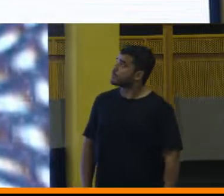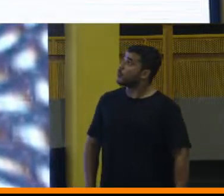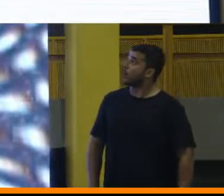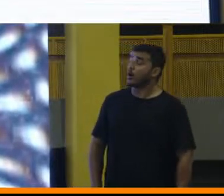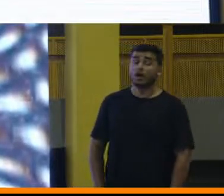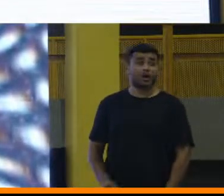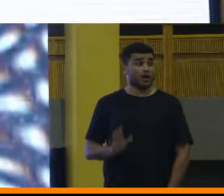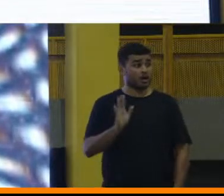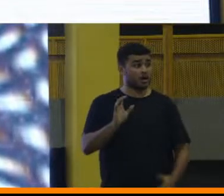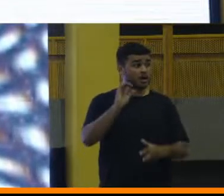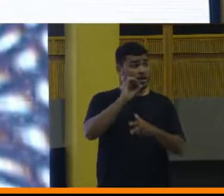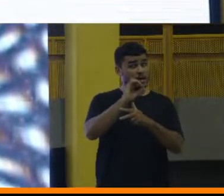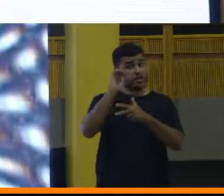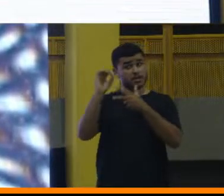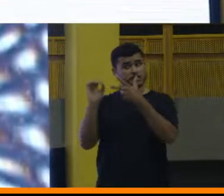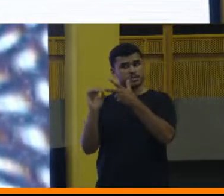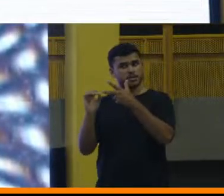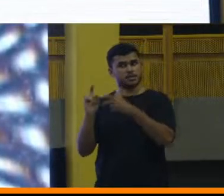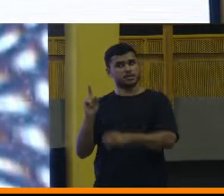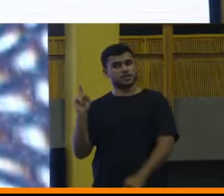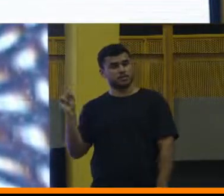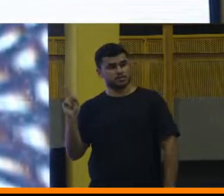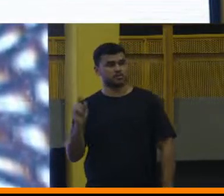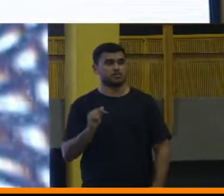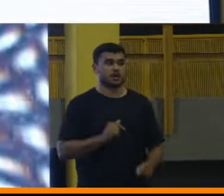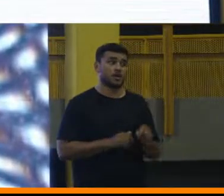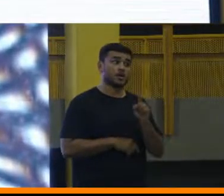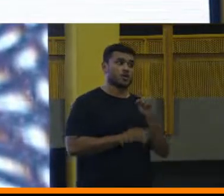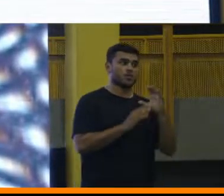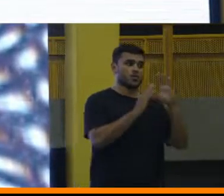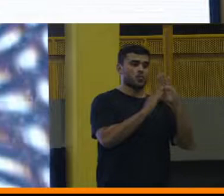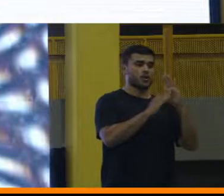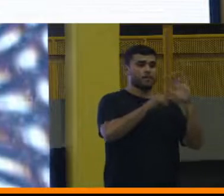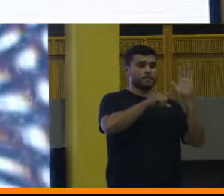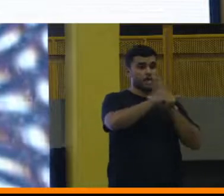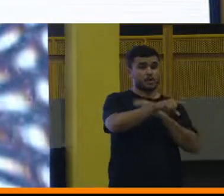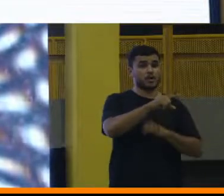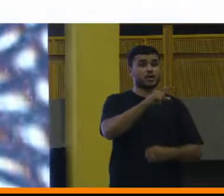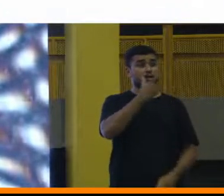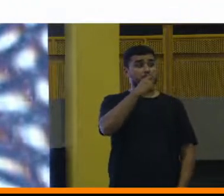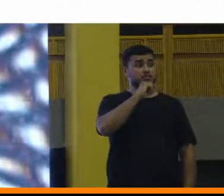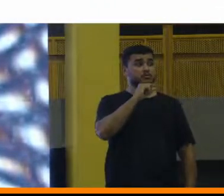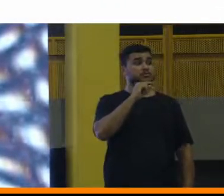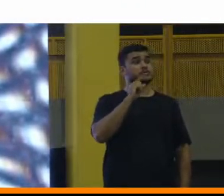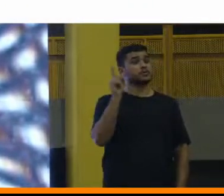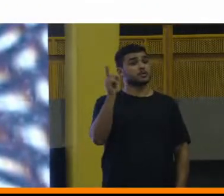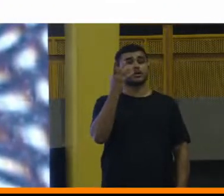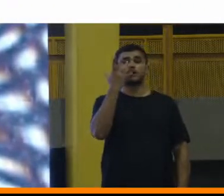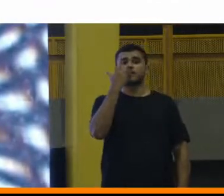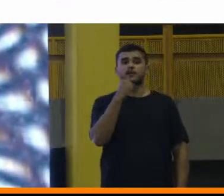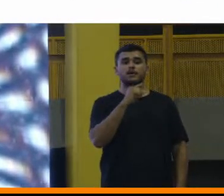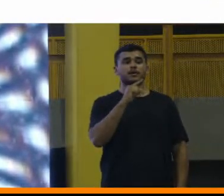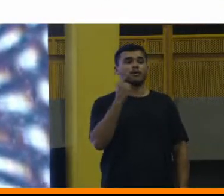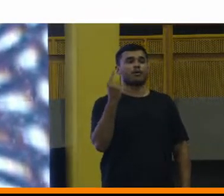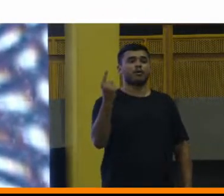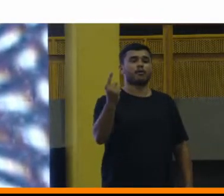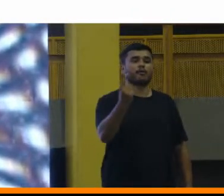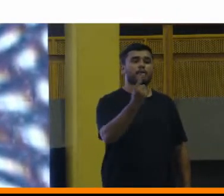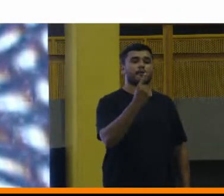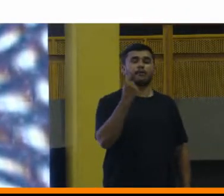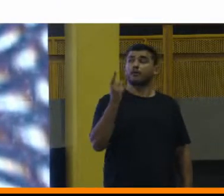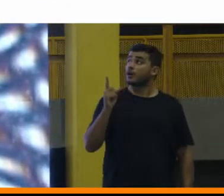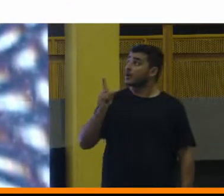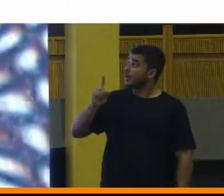Na UES, a criança girava com velocidade constante. Aqui, Ayrton Senna gira com